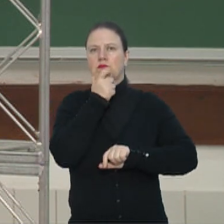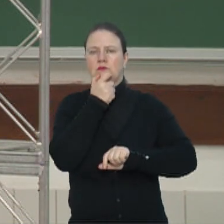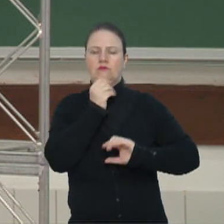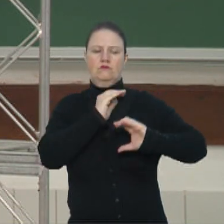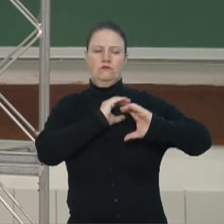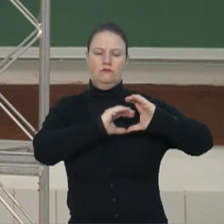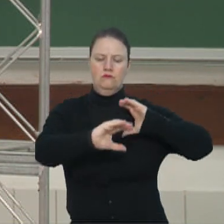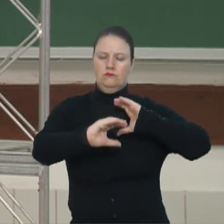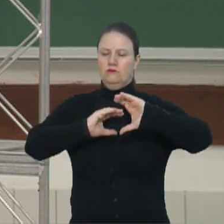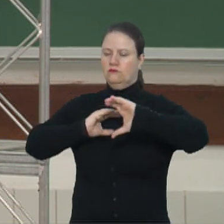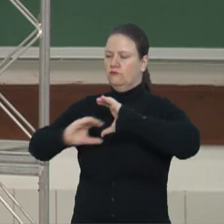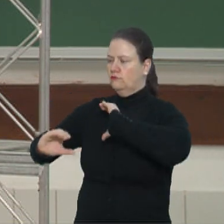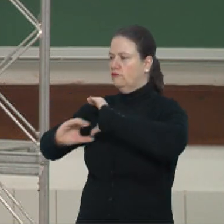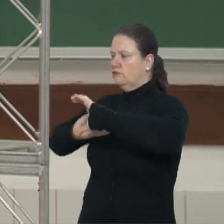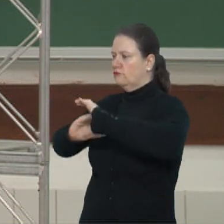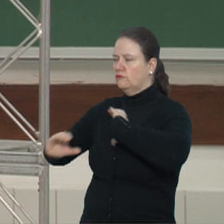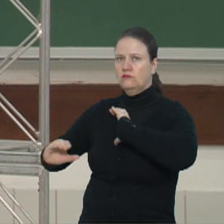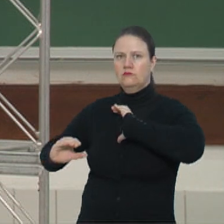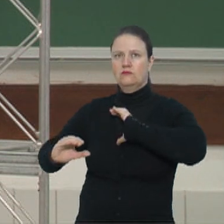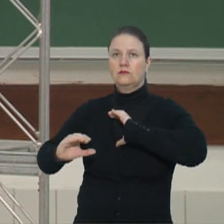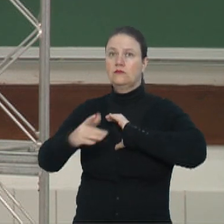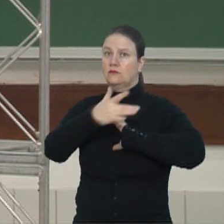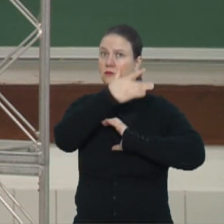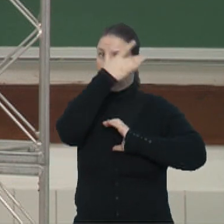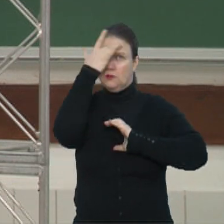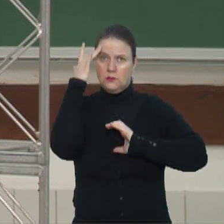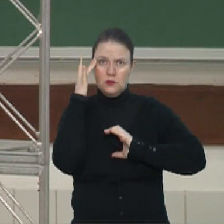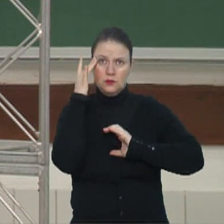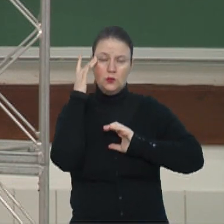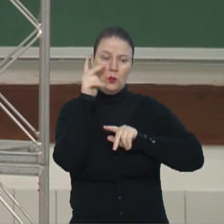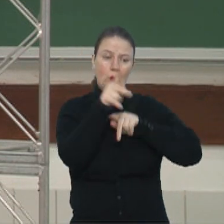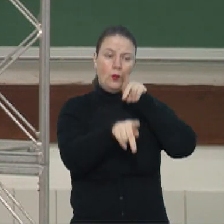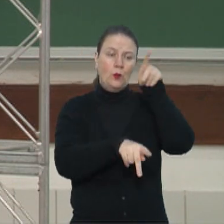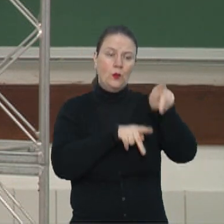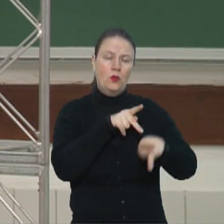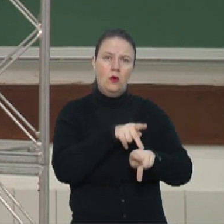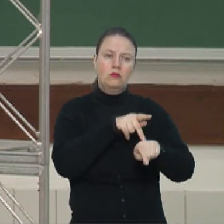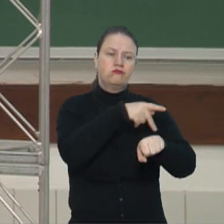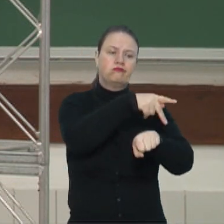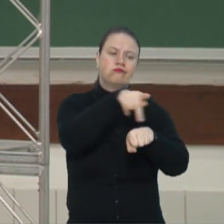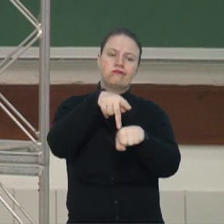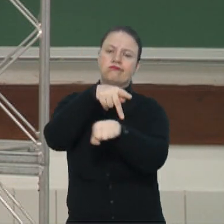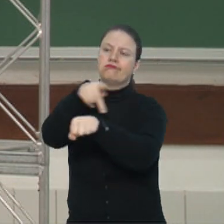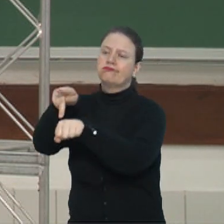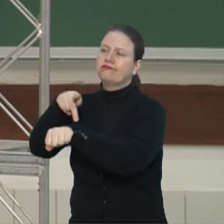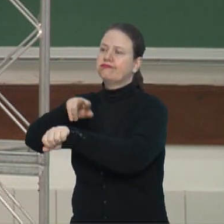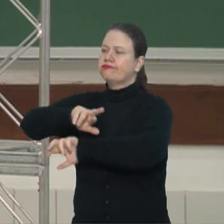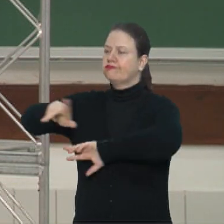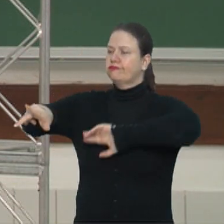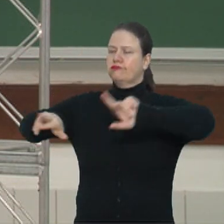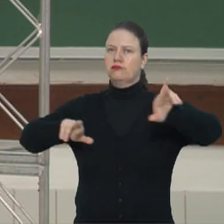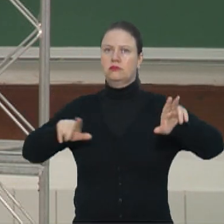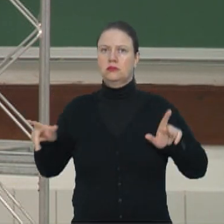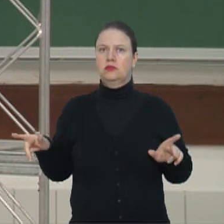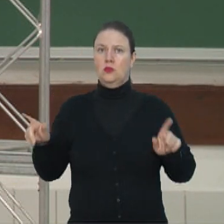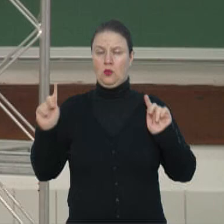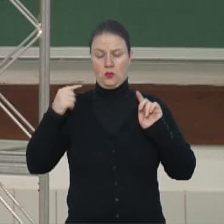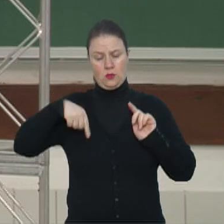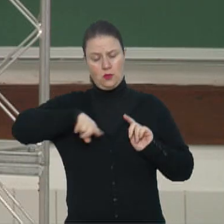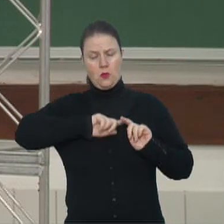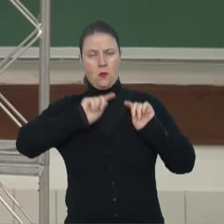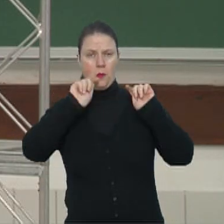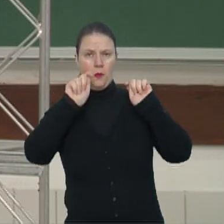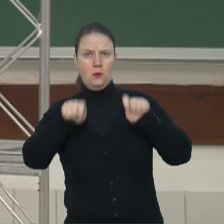de diferentes nações, de diferentes línguas. Então, o inglês é uma língua franca porque nós podemos